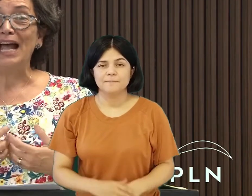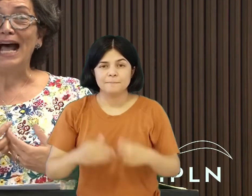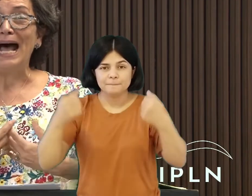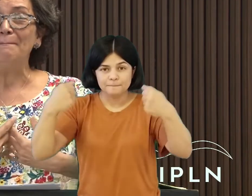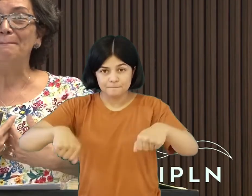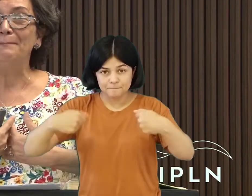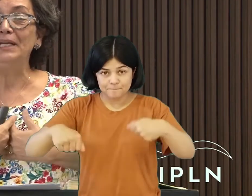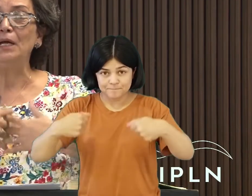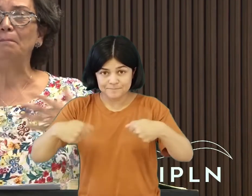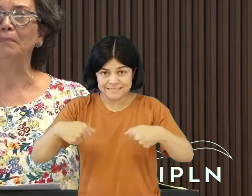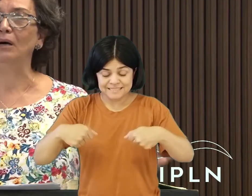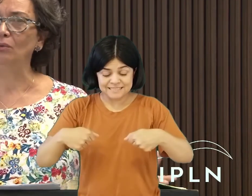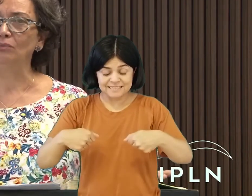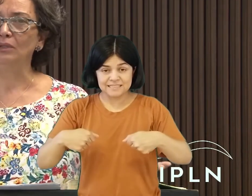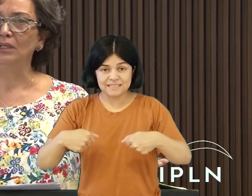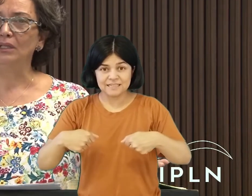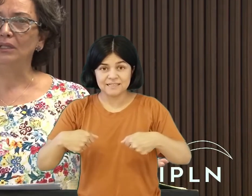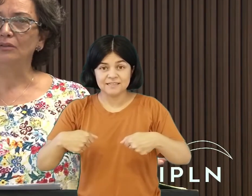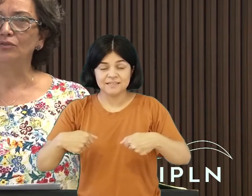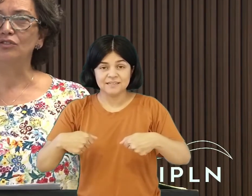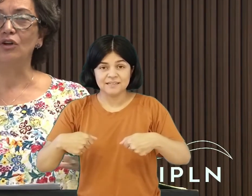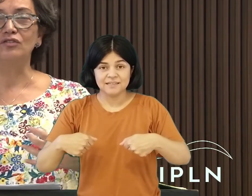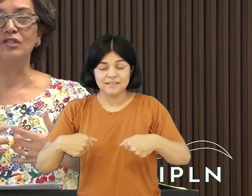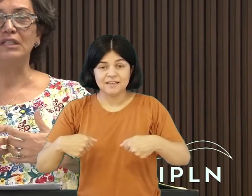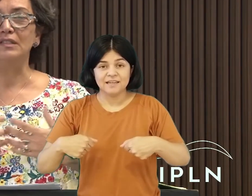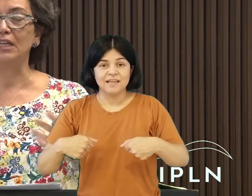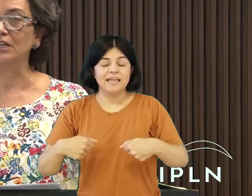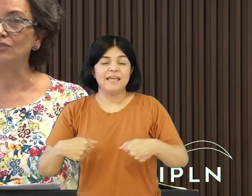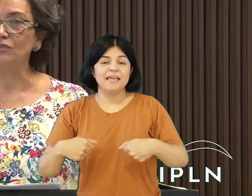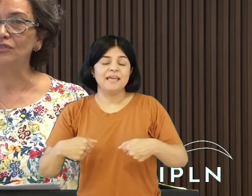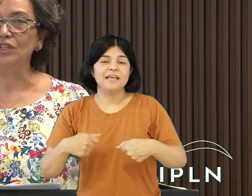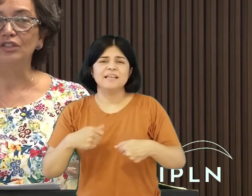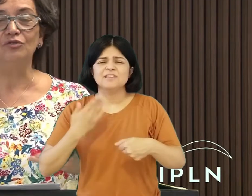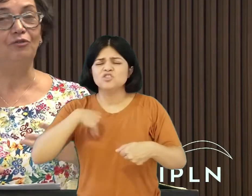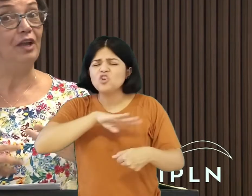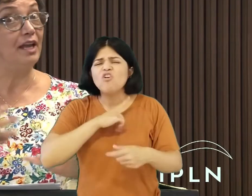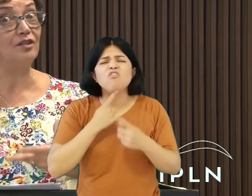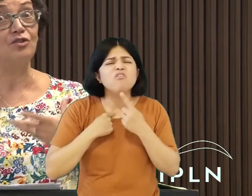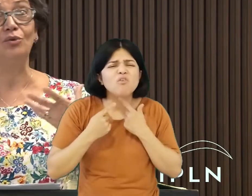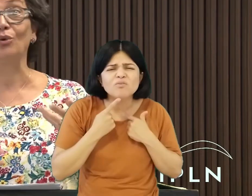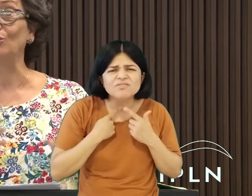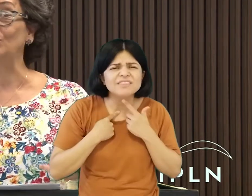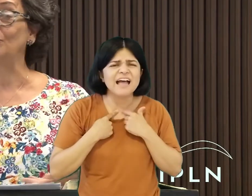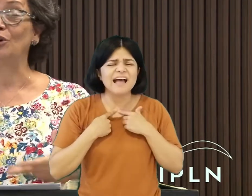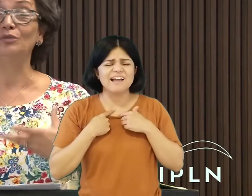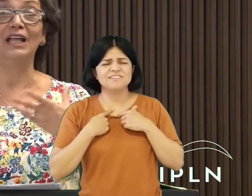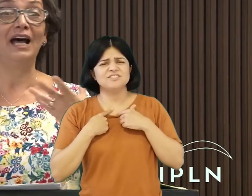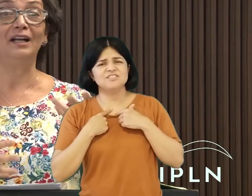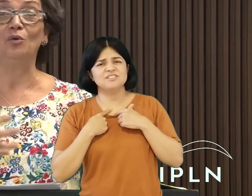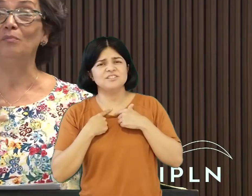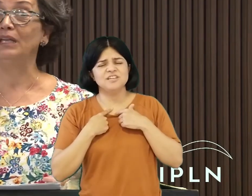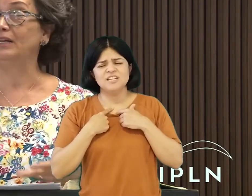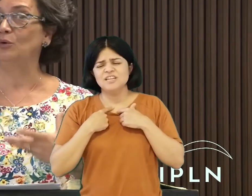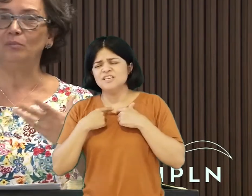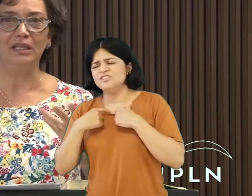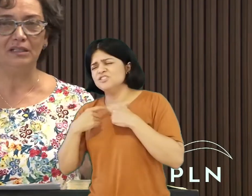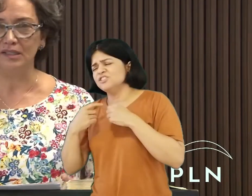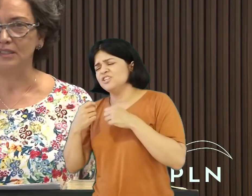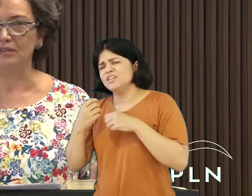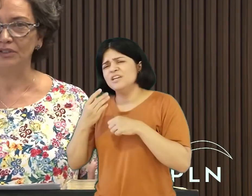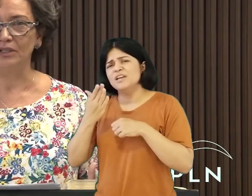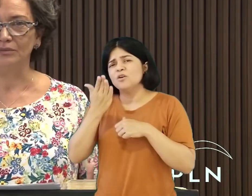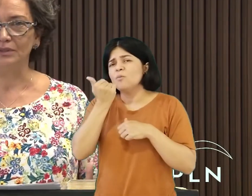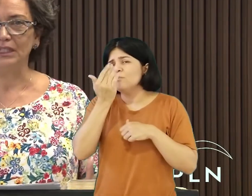Precisamos abrir mão dos nossos desejos, de vez ou outra voltar a comer a comida